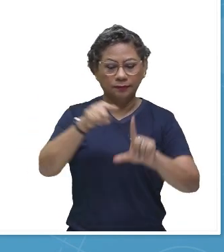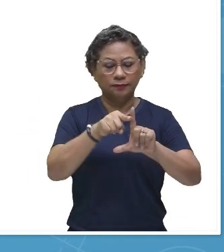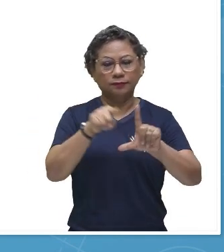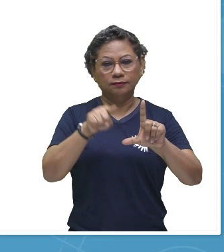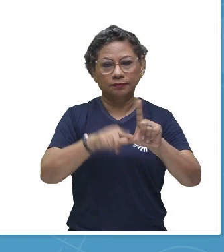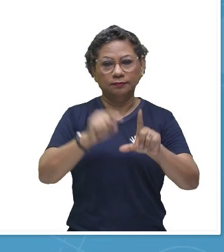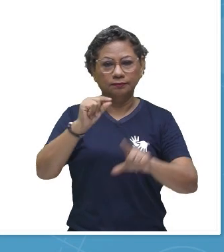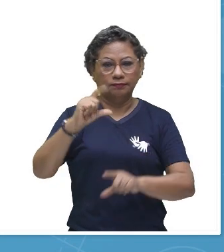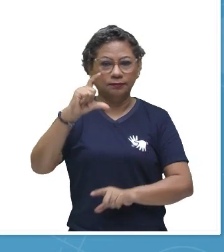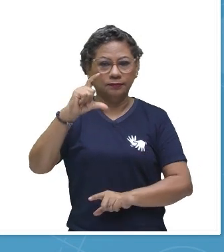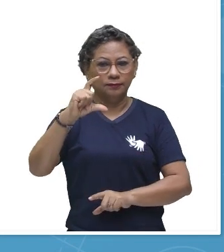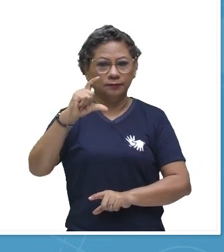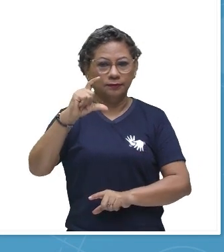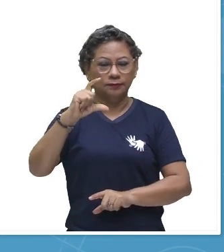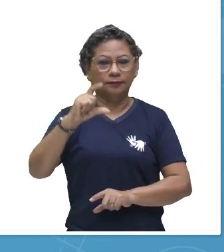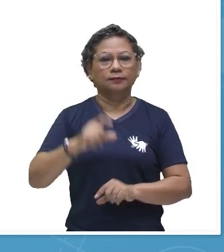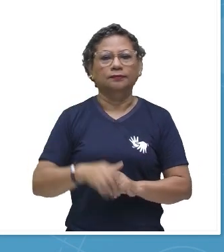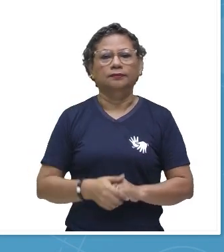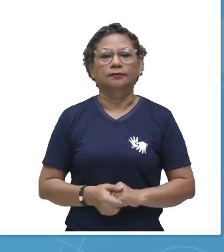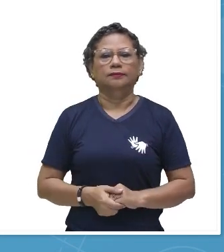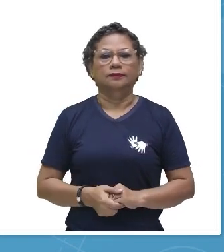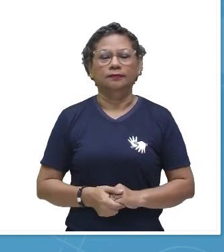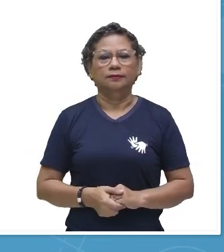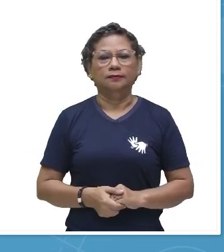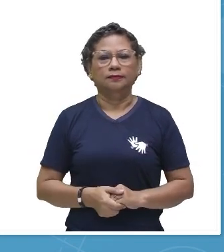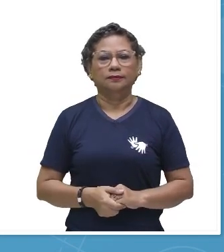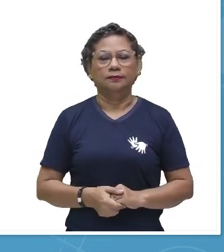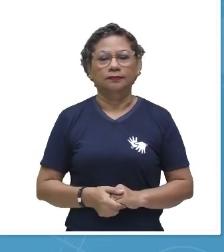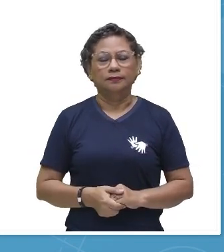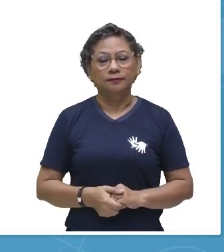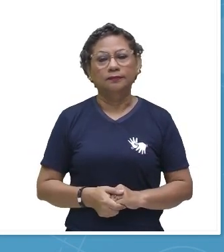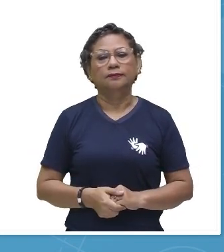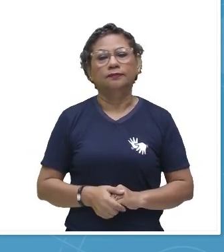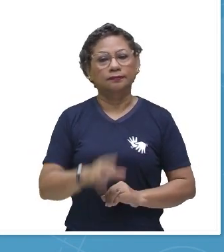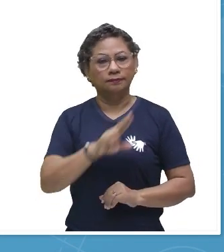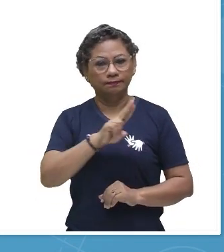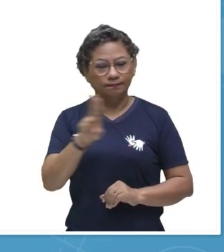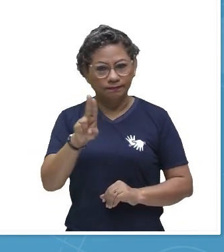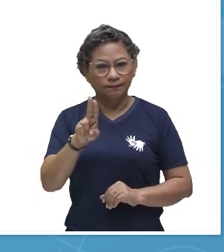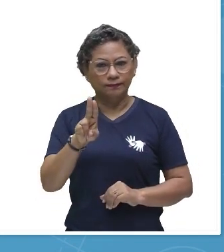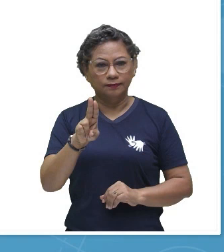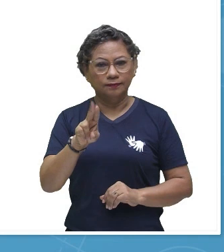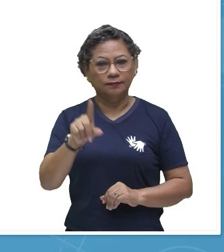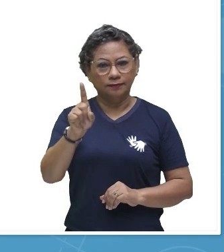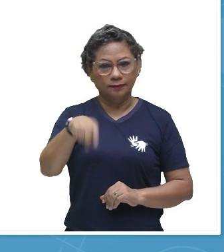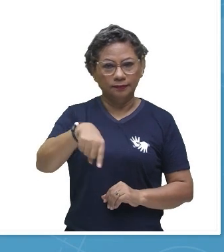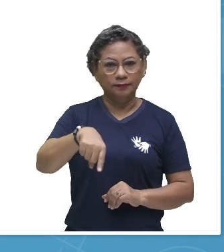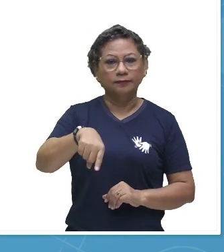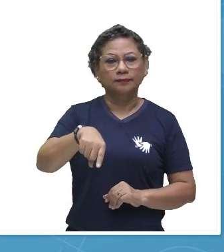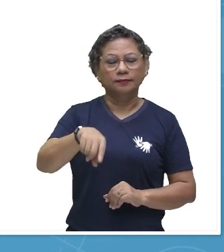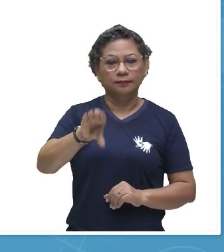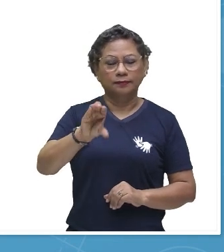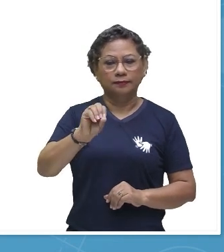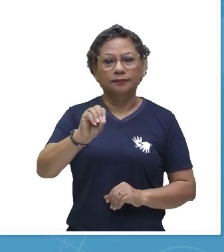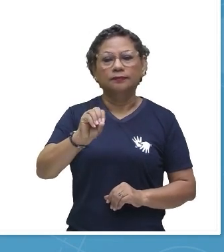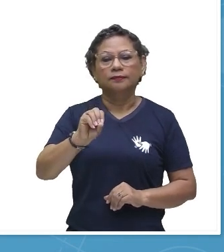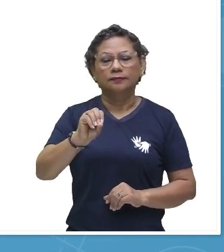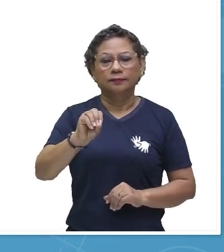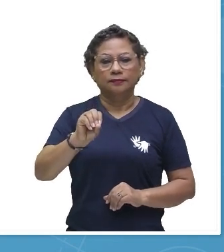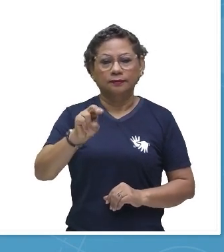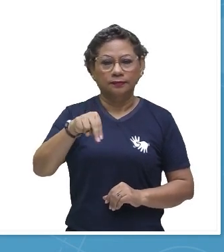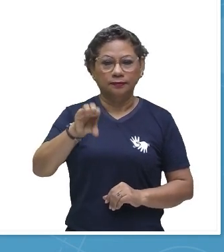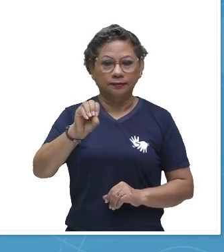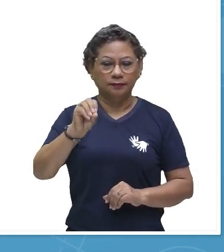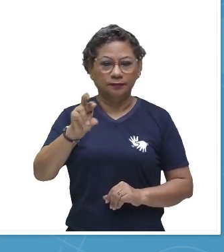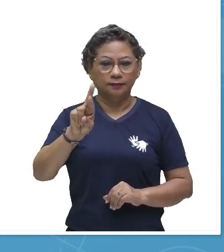outro lado. Então, elas são simplesmente retas concorrentes. Mas as perpendiculares, elas